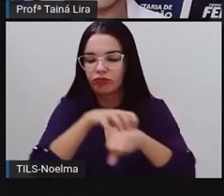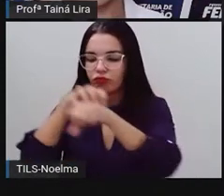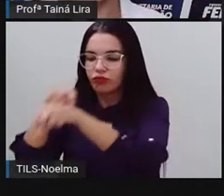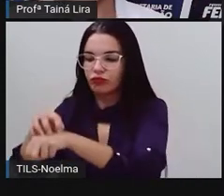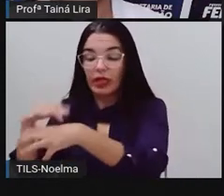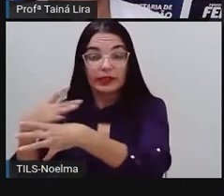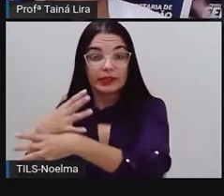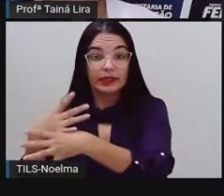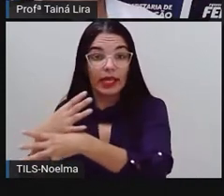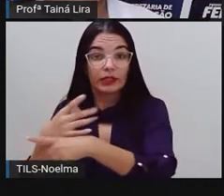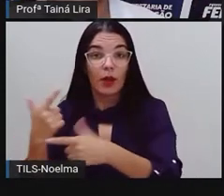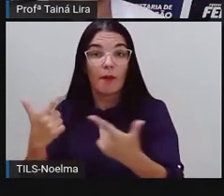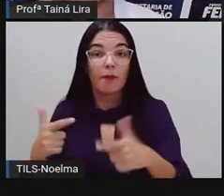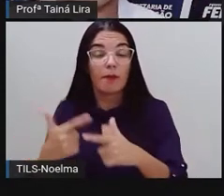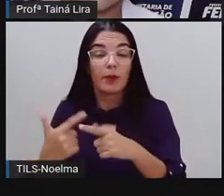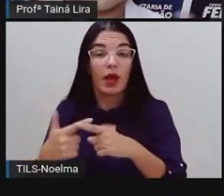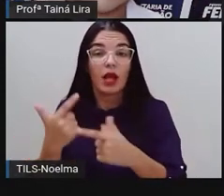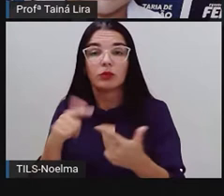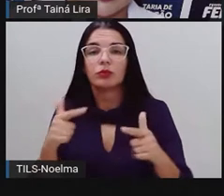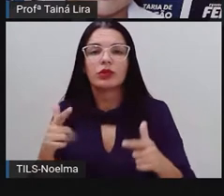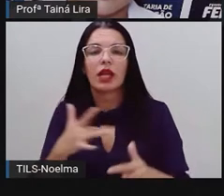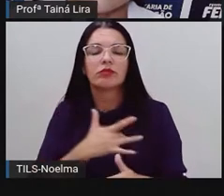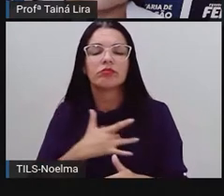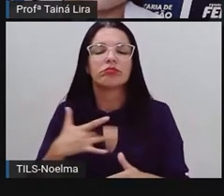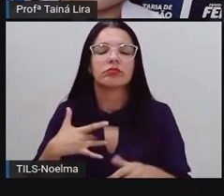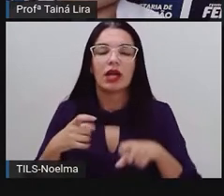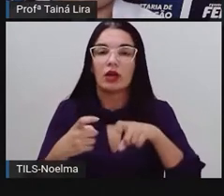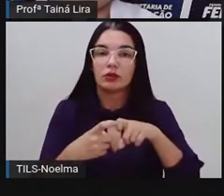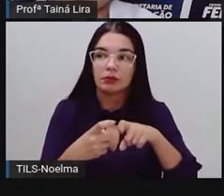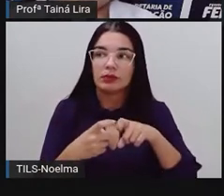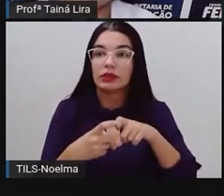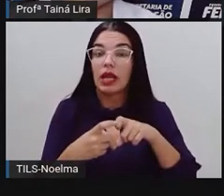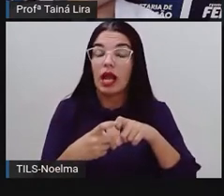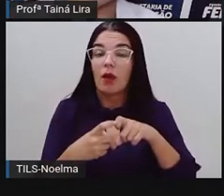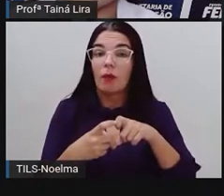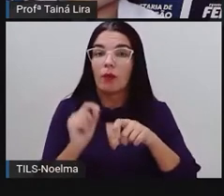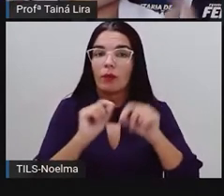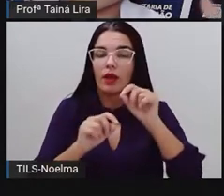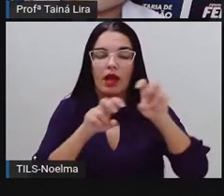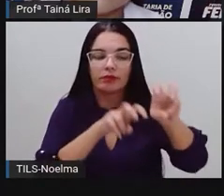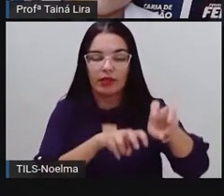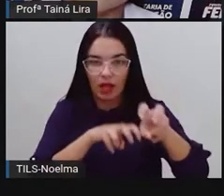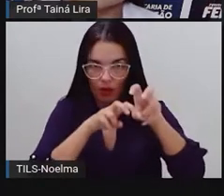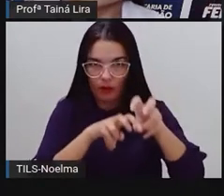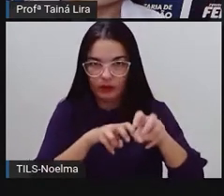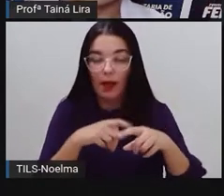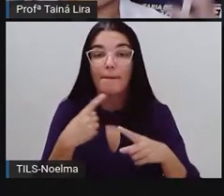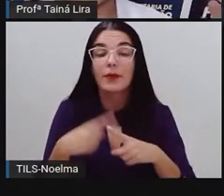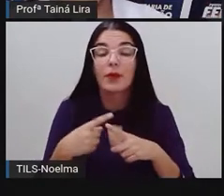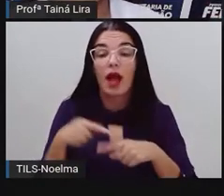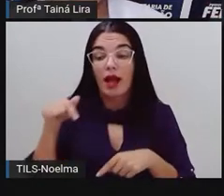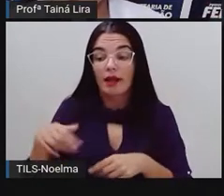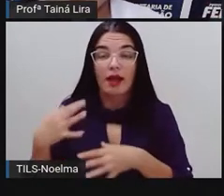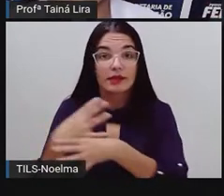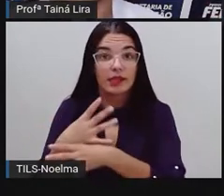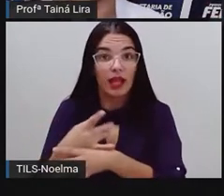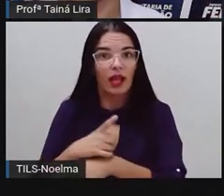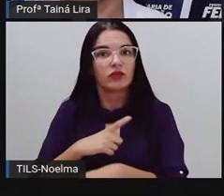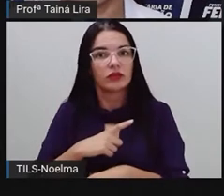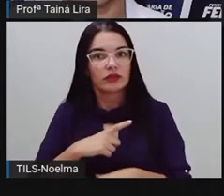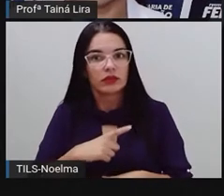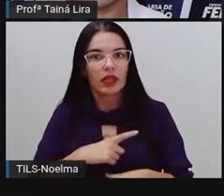a zona urbana porque muitas vezes não nos hospitais né da zona urbana A gente tem equipamentos né mas